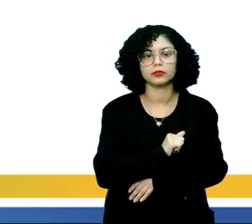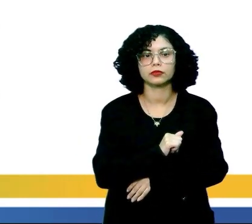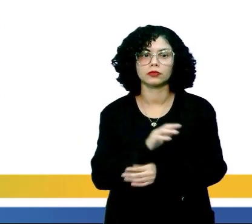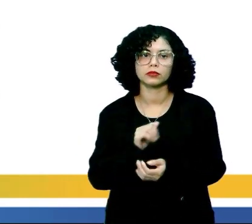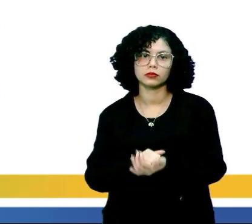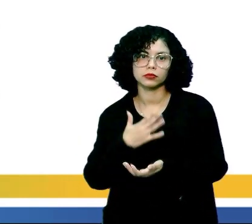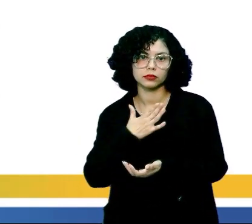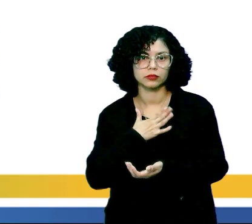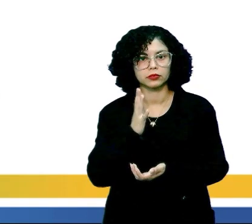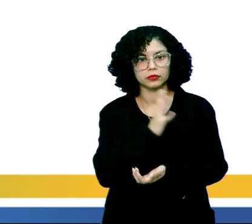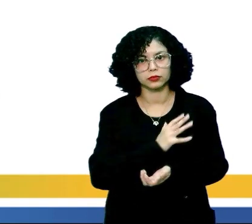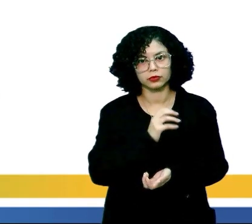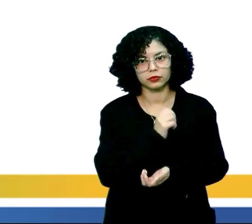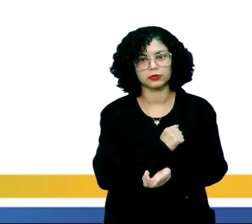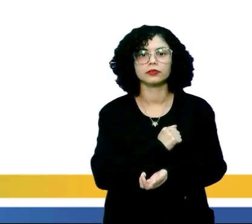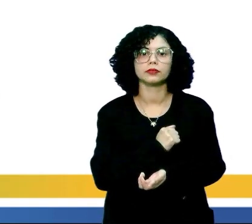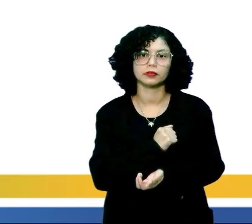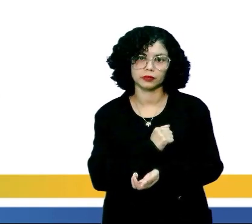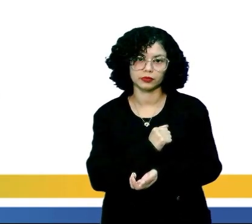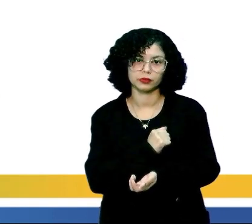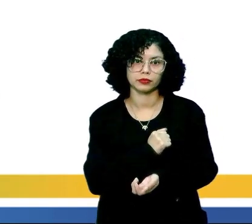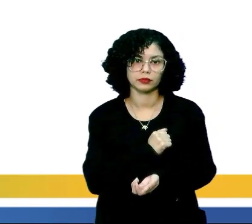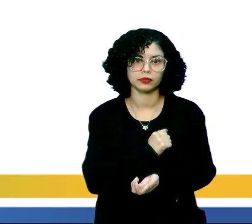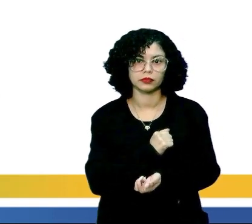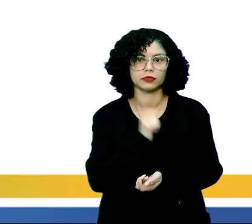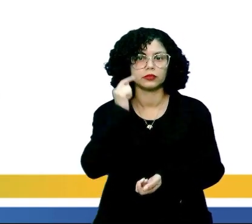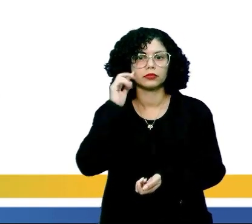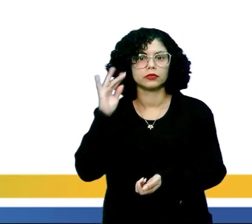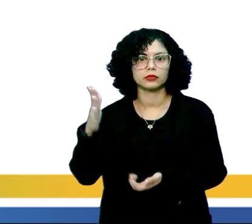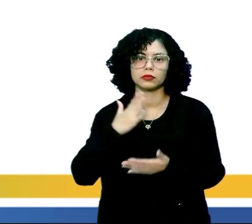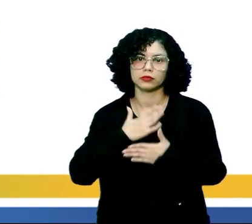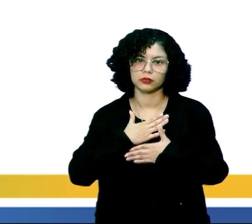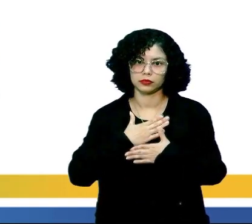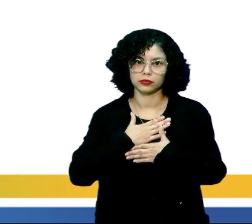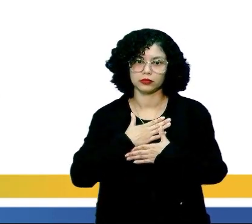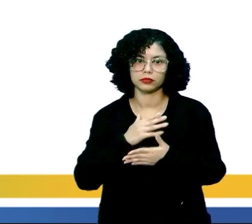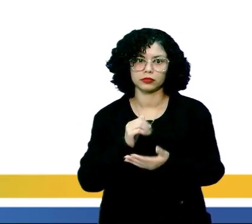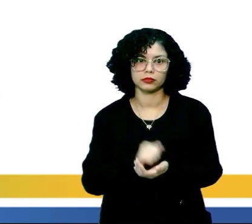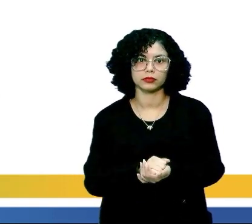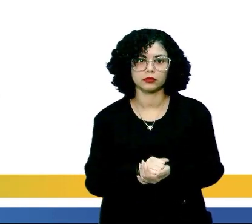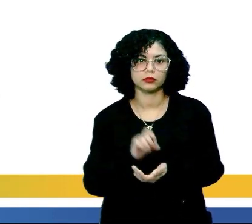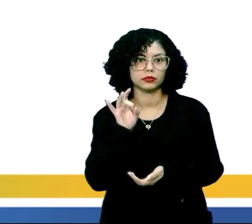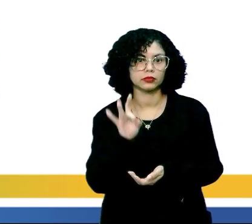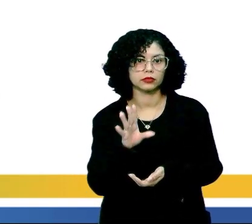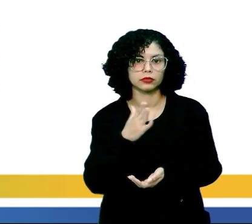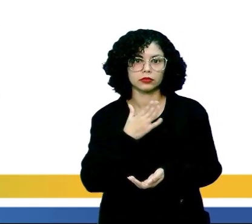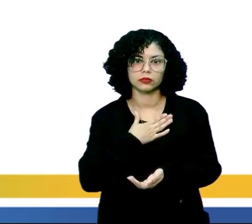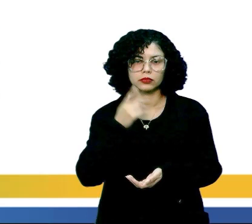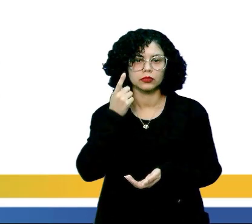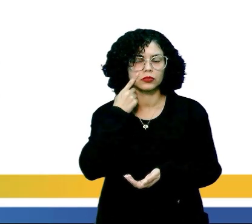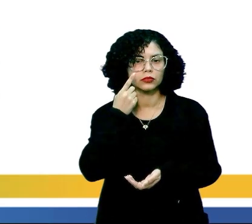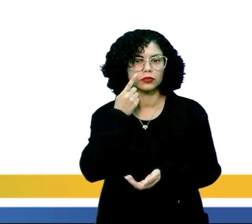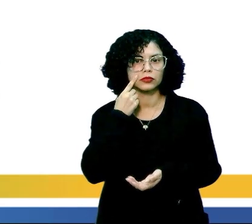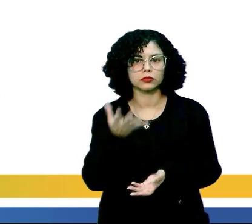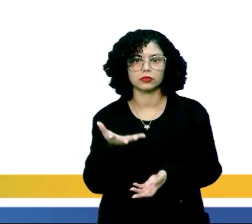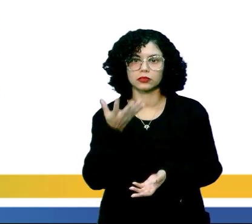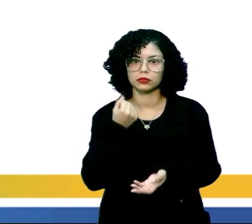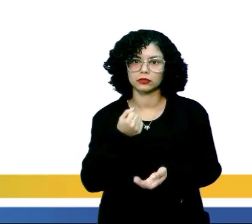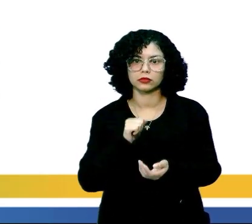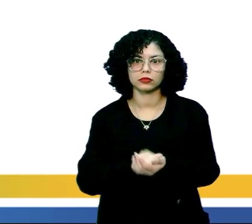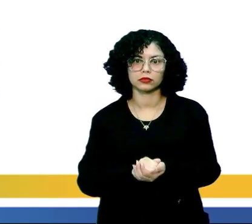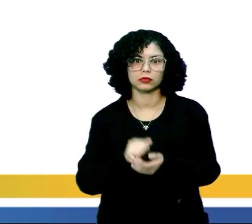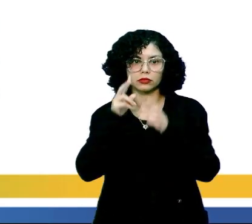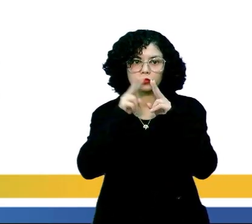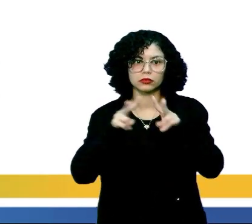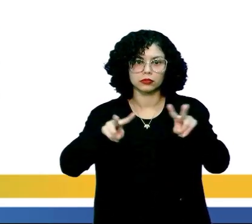é o amor. Estremece e delira em mim, existem apenas meus olhos recebendo a luz do